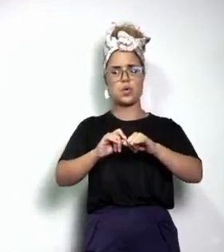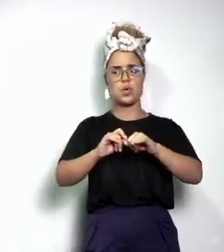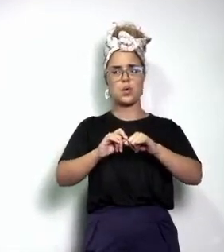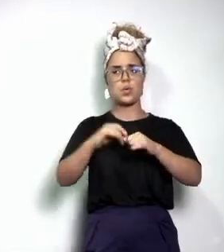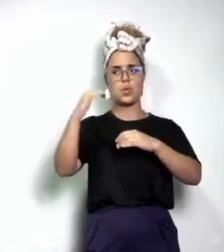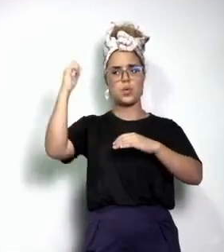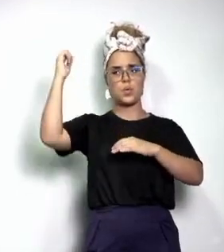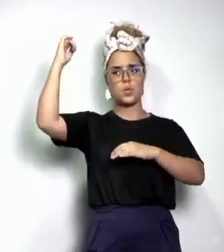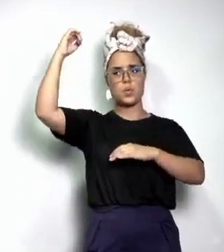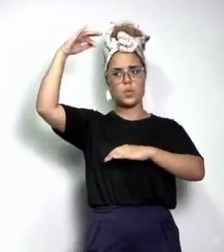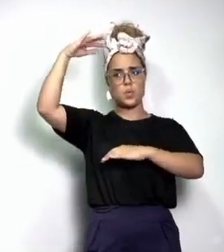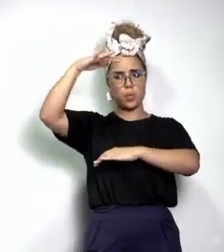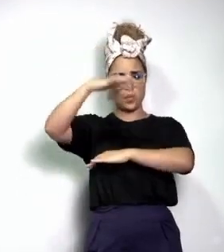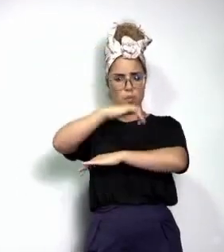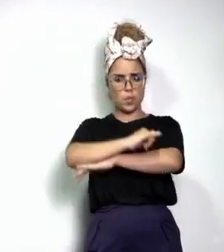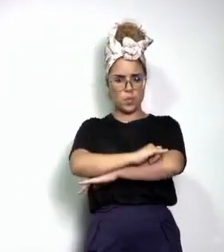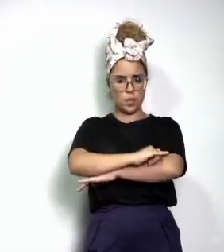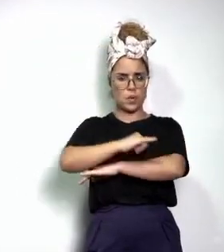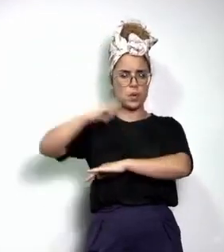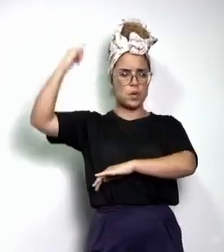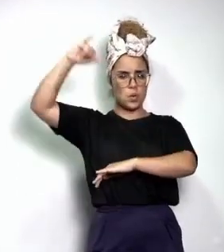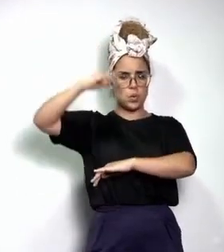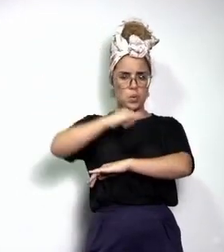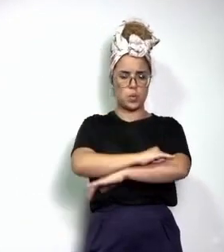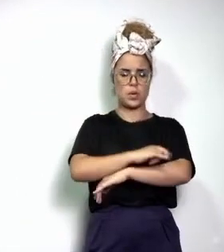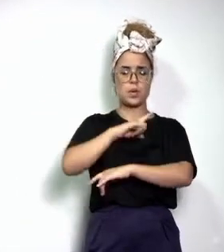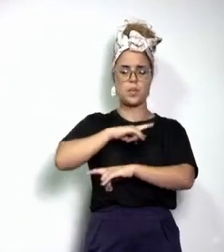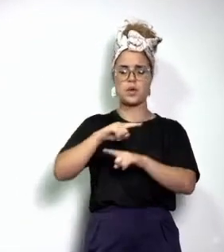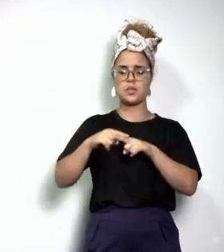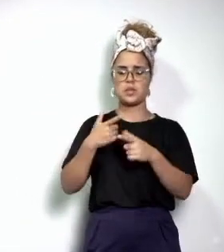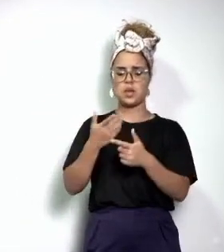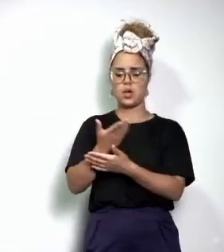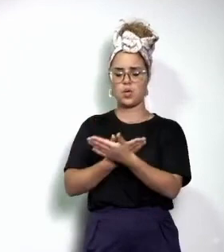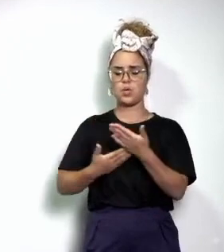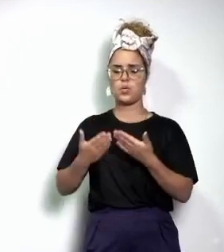Mas esse carrinho ele tem alguns compartilhamentos